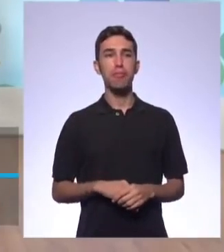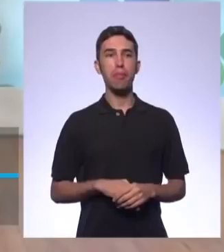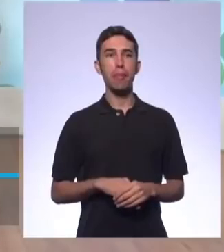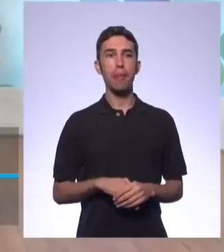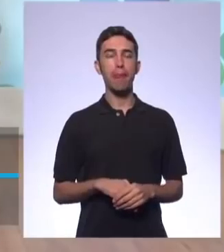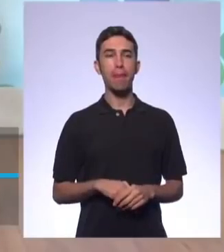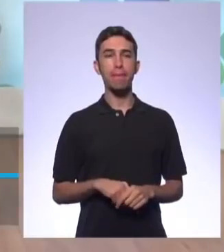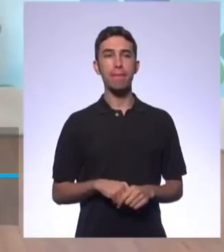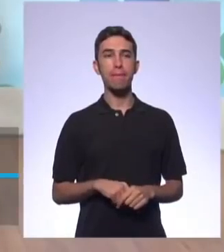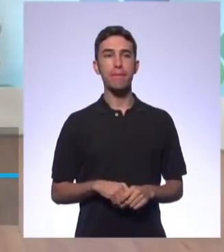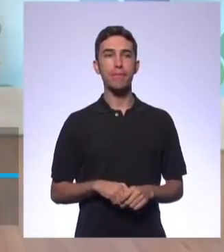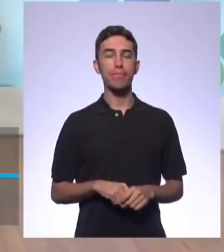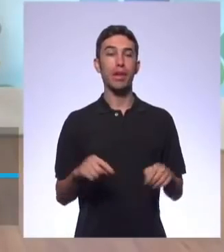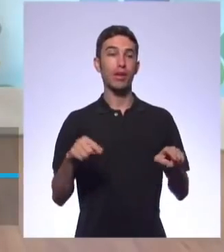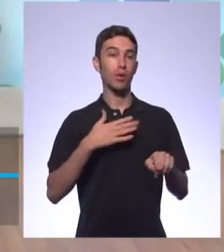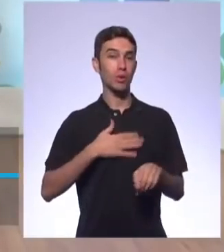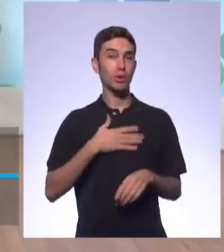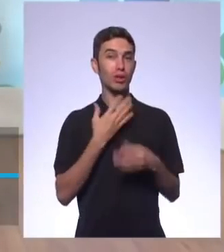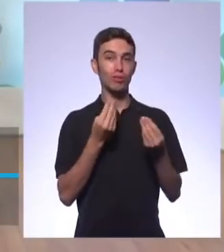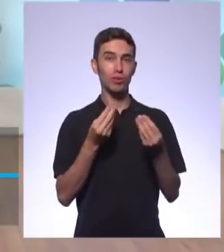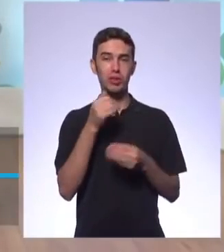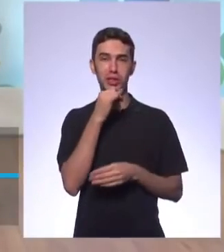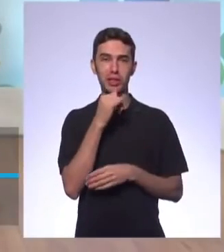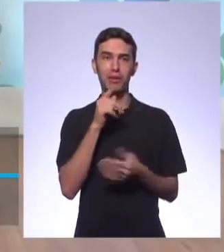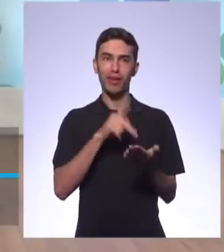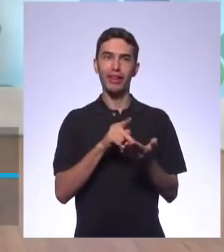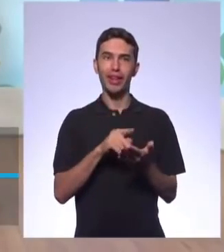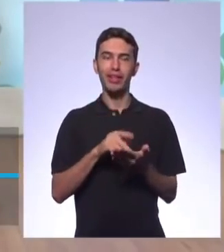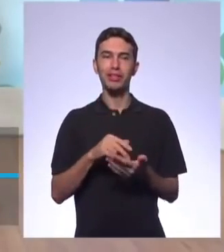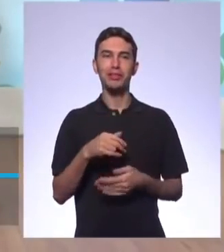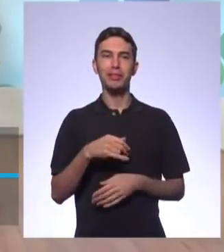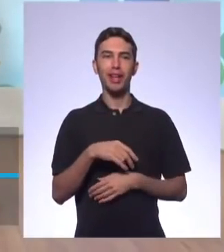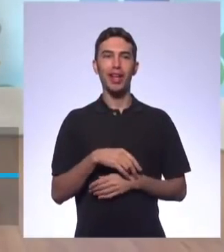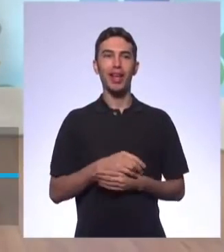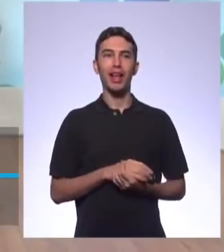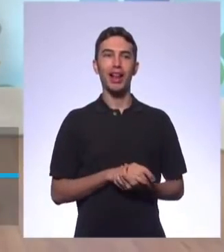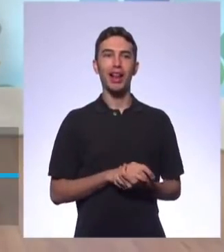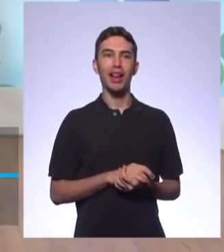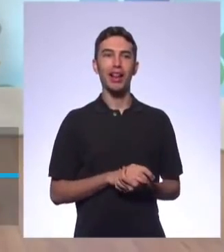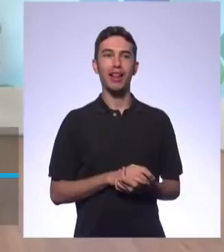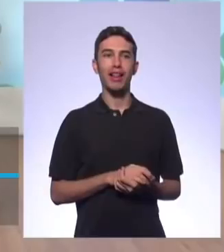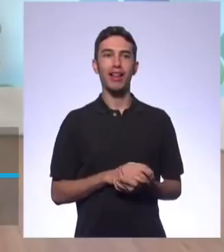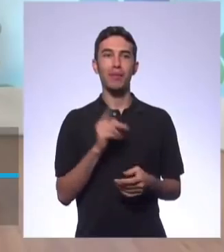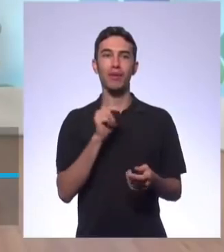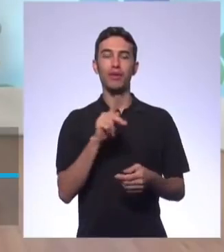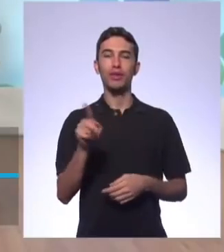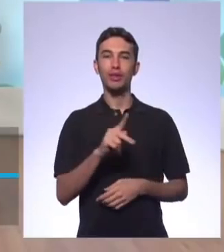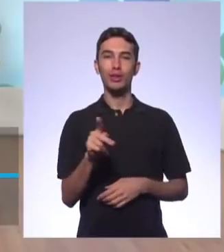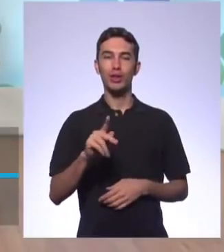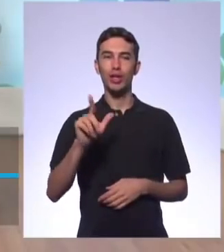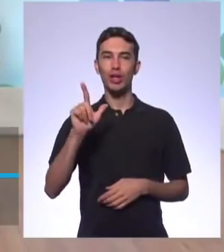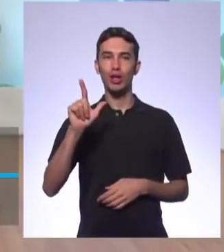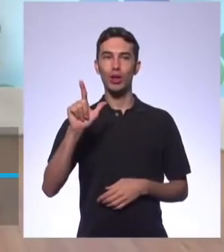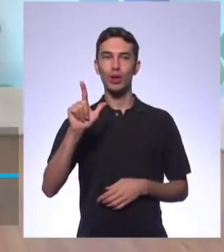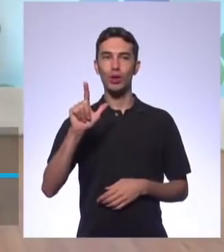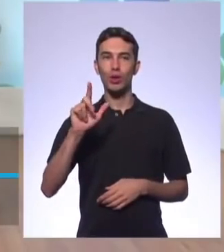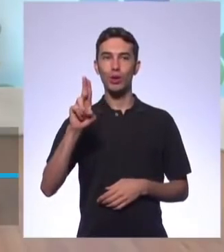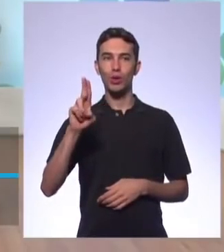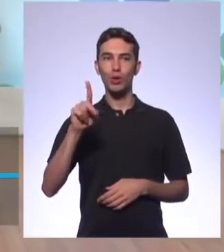Eu gostei muito, e isso é verdade. Ó. Eu lembrei dessa agora, isso é verdade. A professora